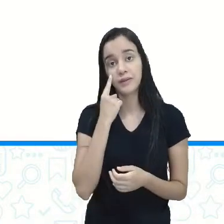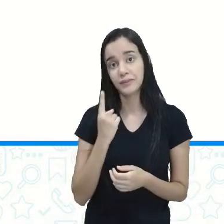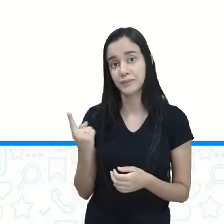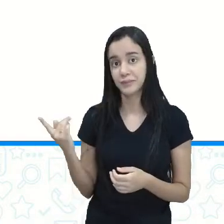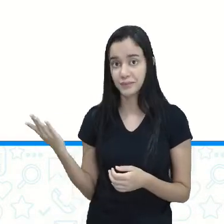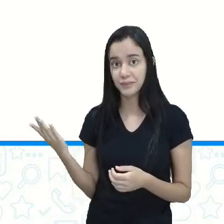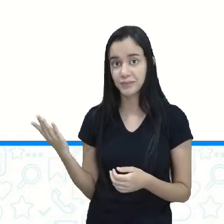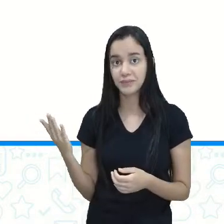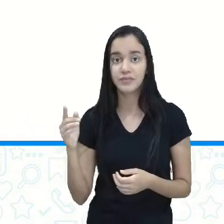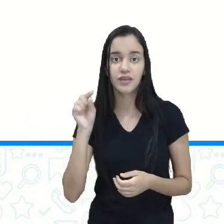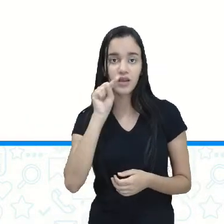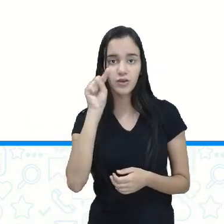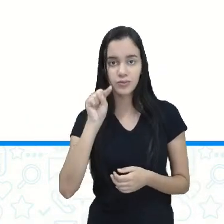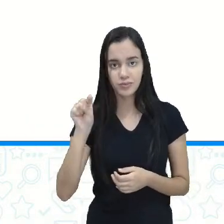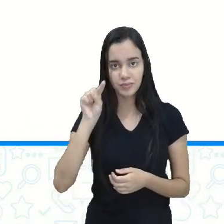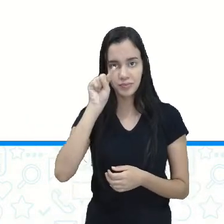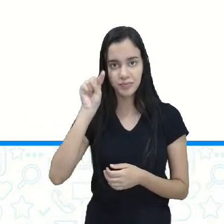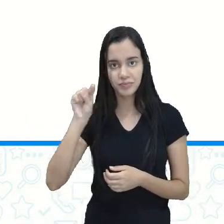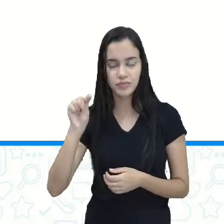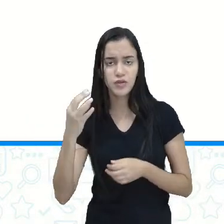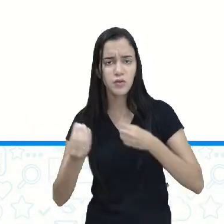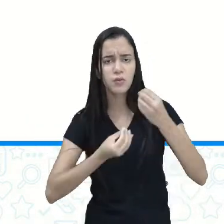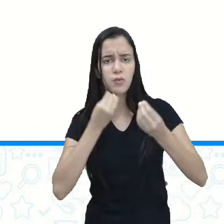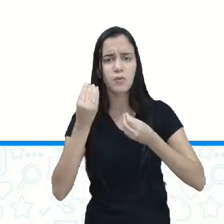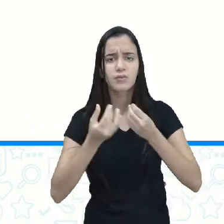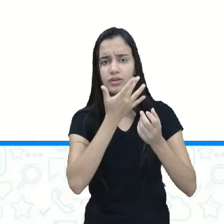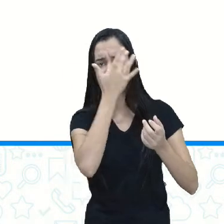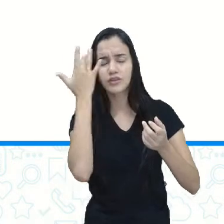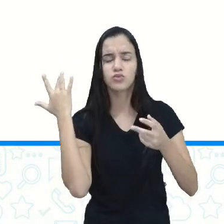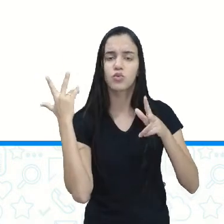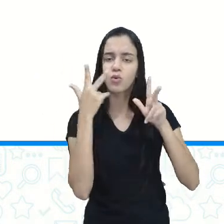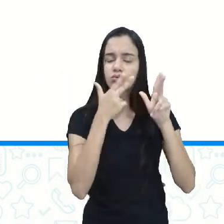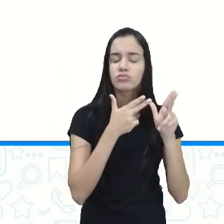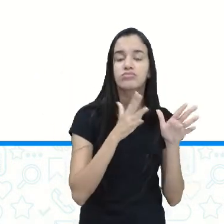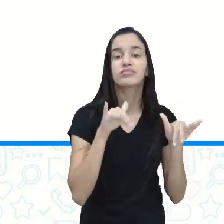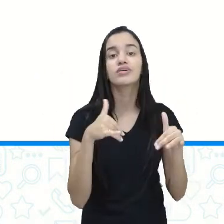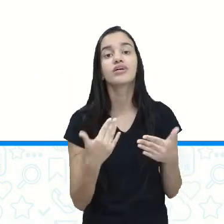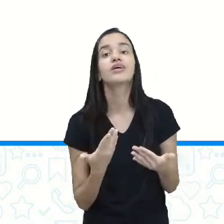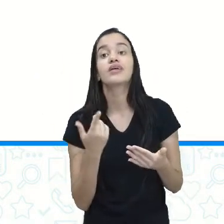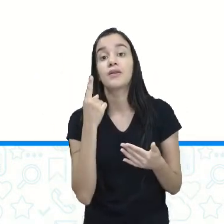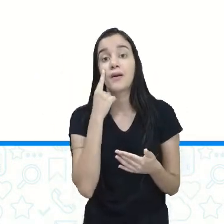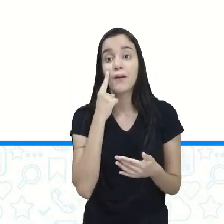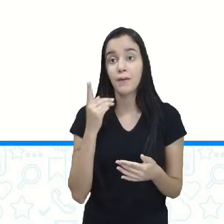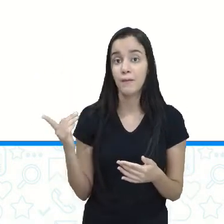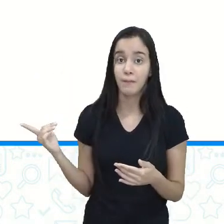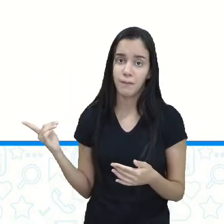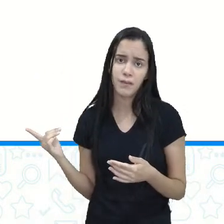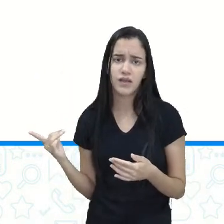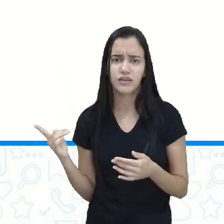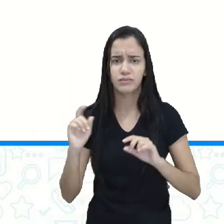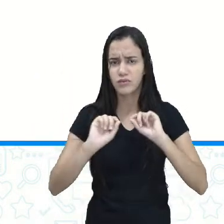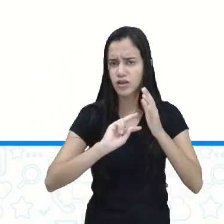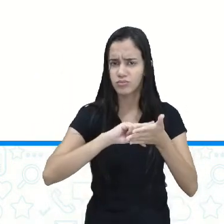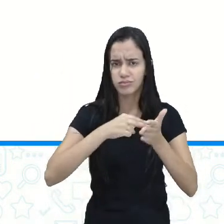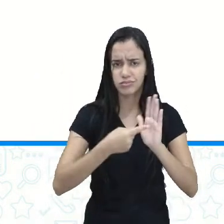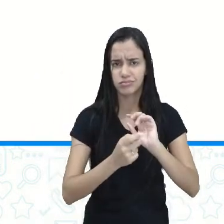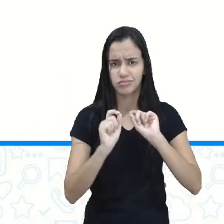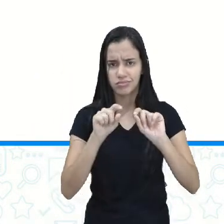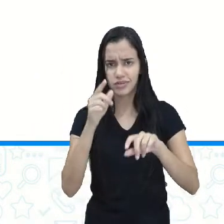forma. Zzz, como se a pessoa estivesse dormindo, olha. E essa daí? Você sabe o que